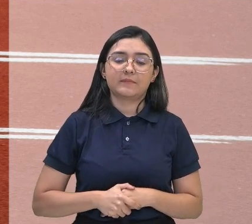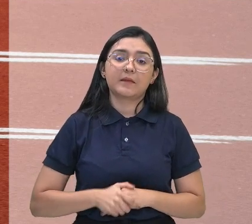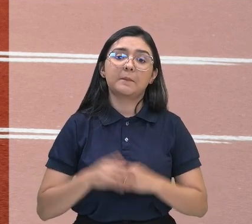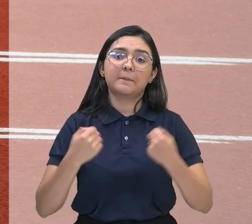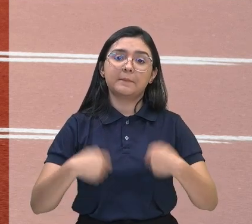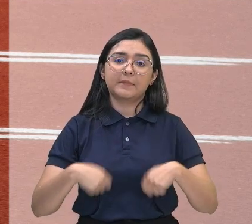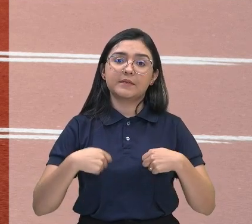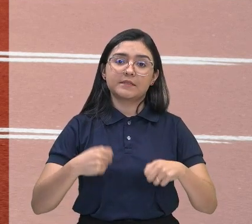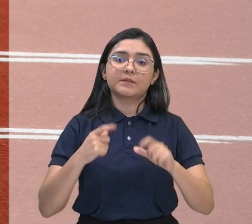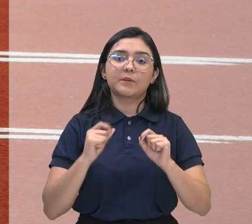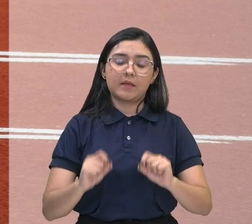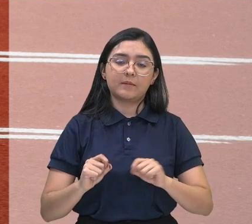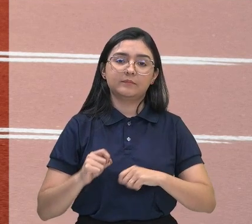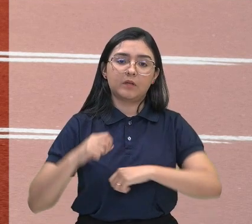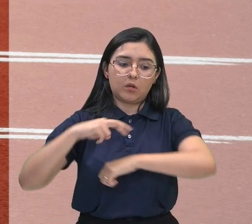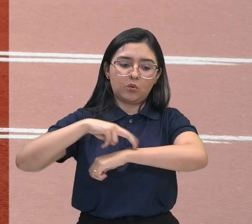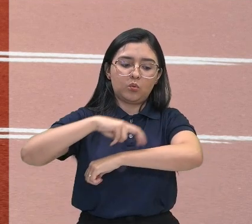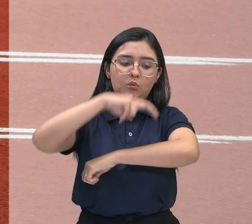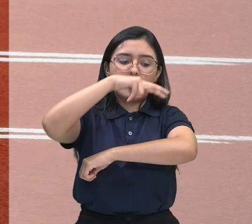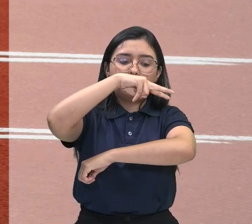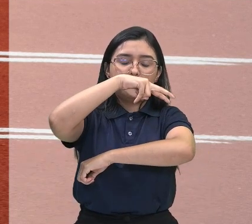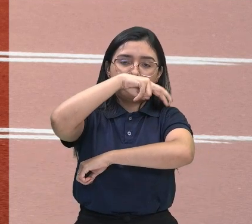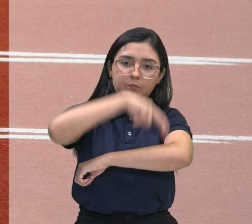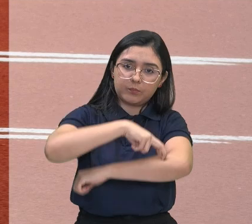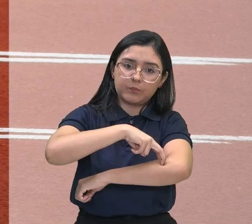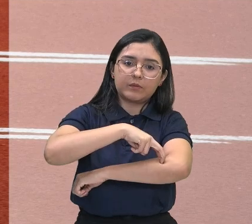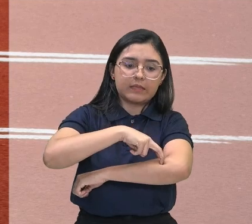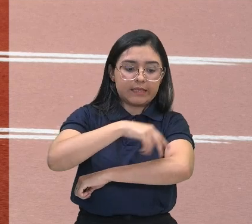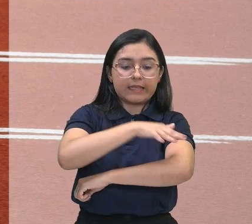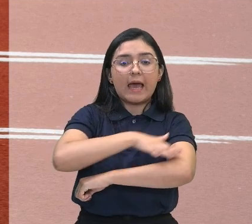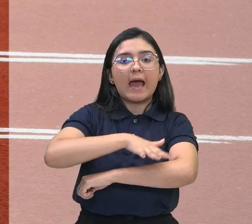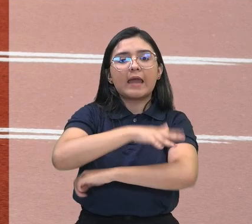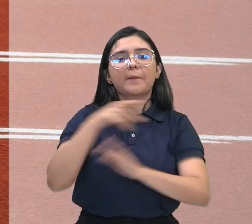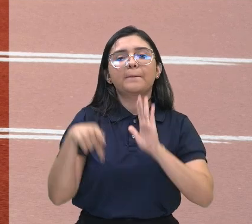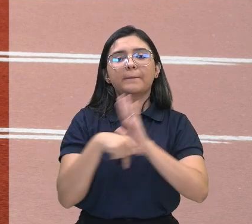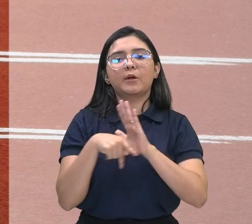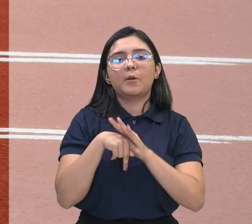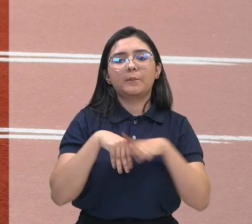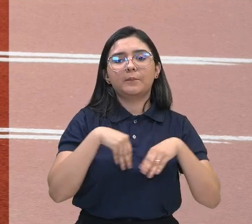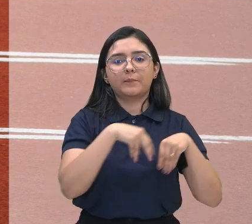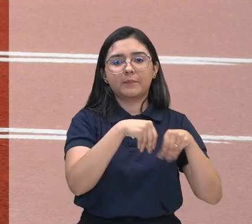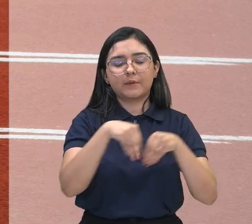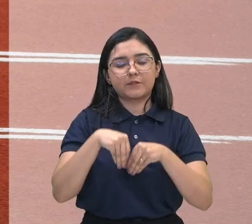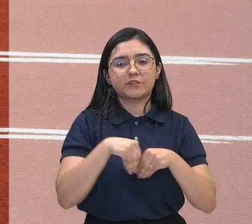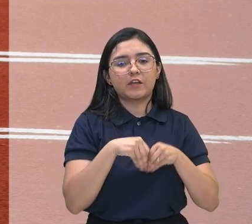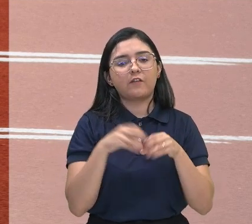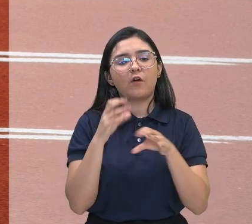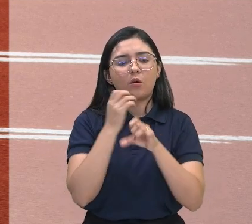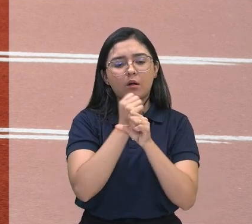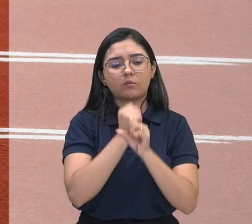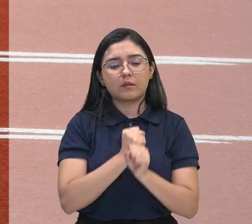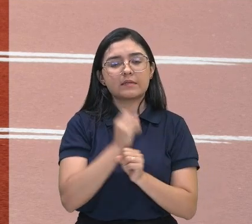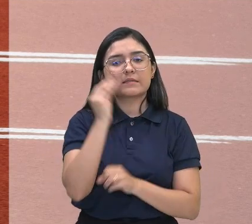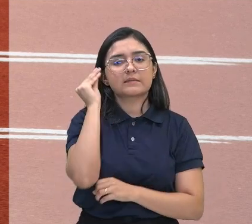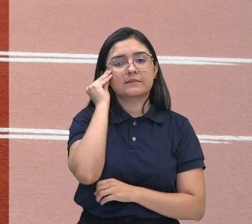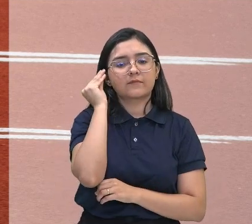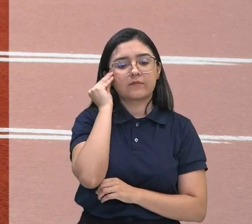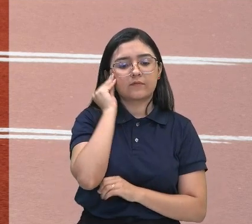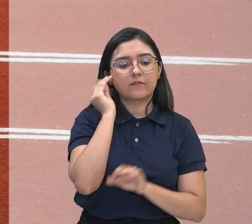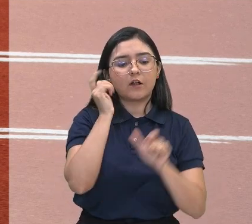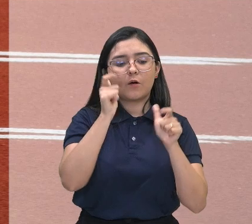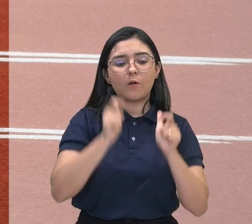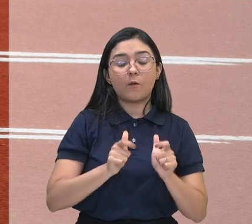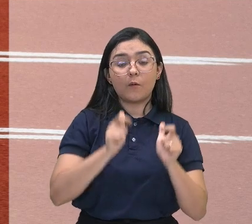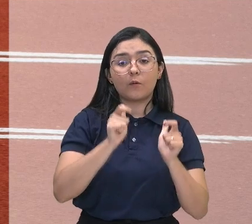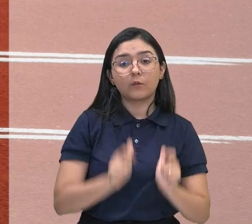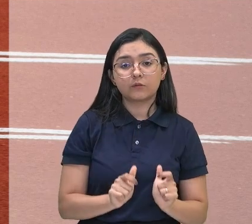cravar o pé e a prótese na área, na caixa de areia, né, e vai computar a área de